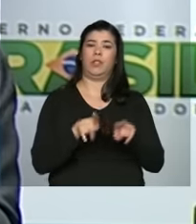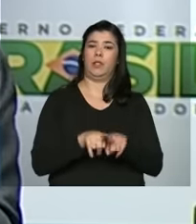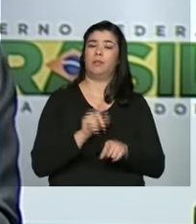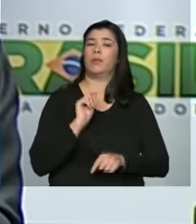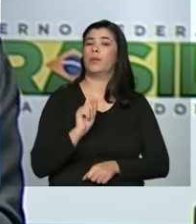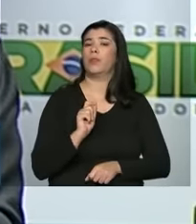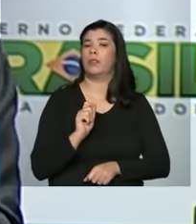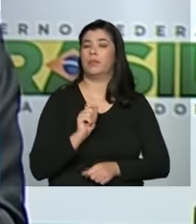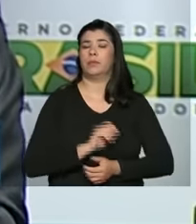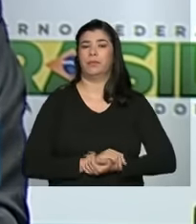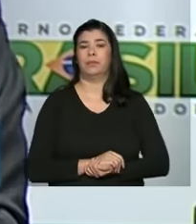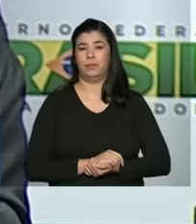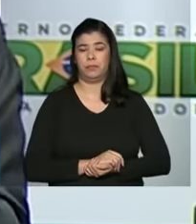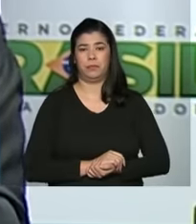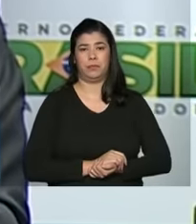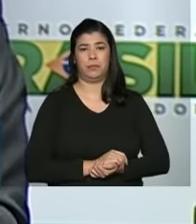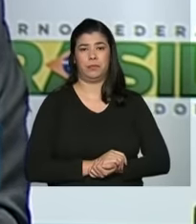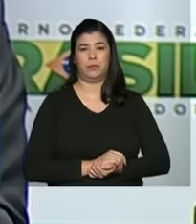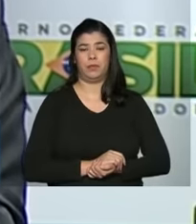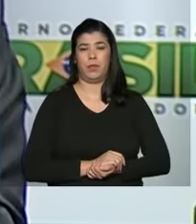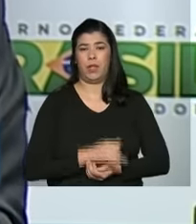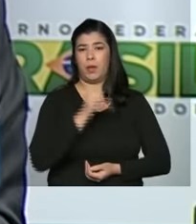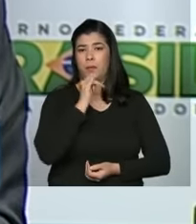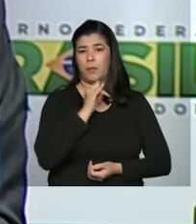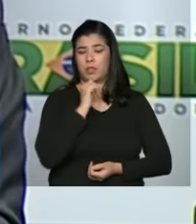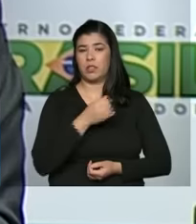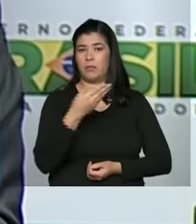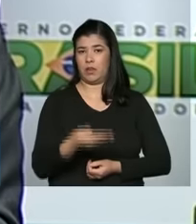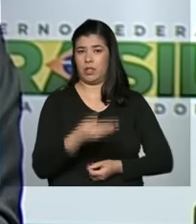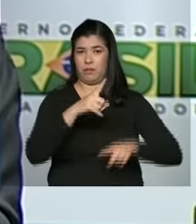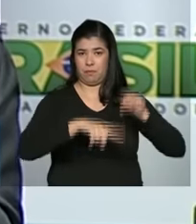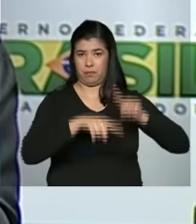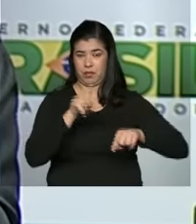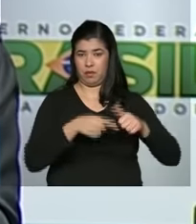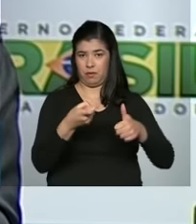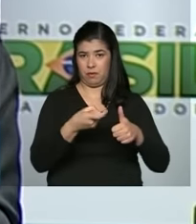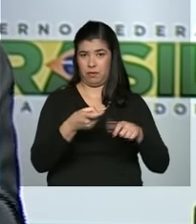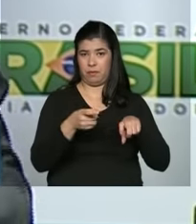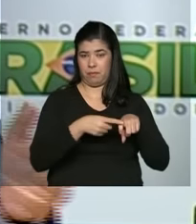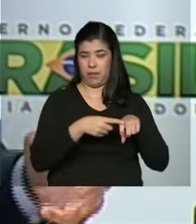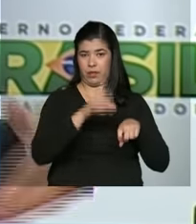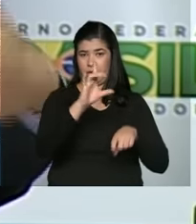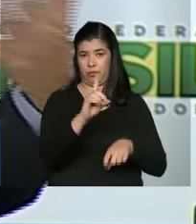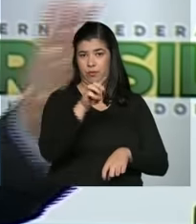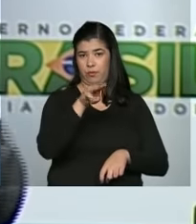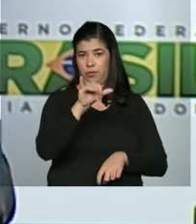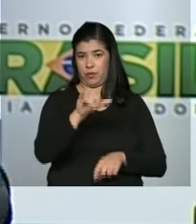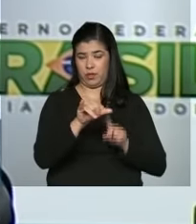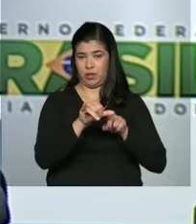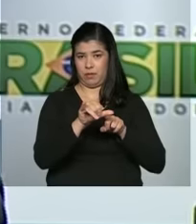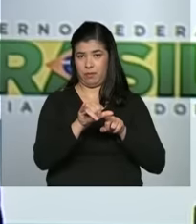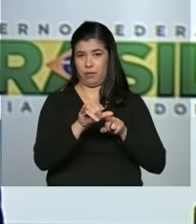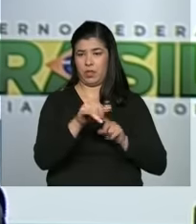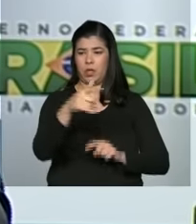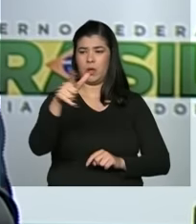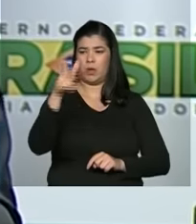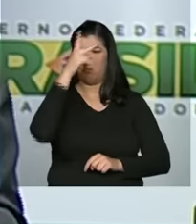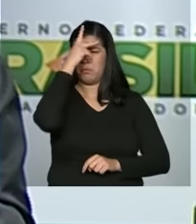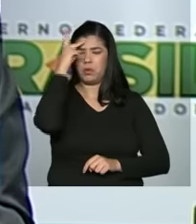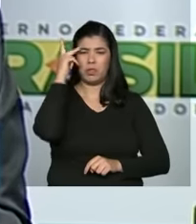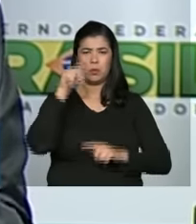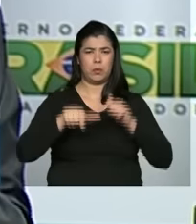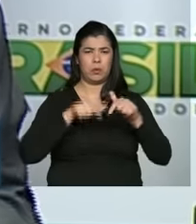todos que é o seguinte no caso dos dmis eles são considerados numa linguagem aí que os economistas